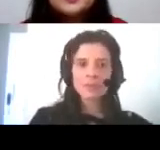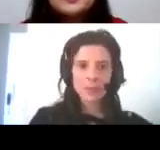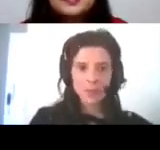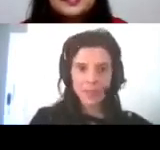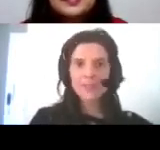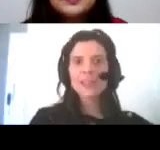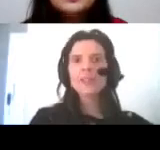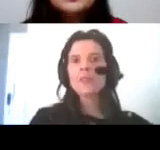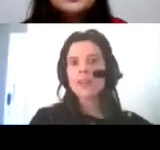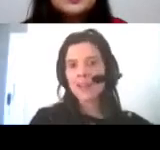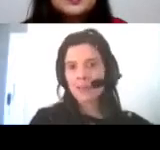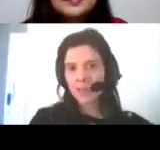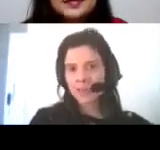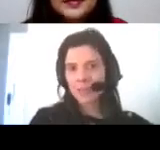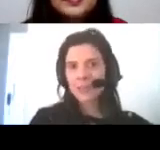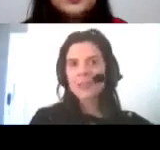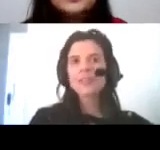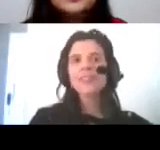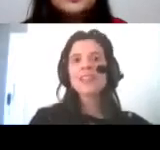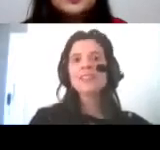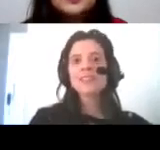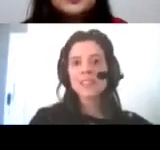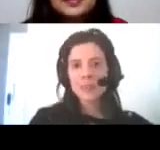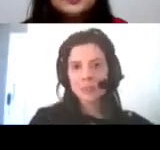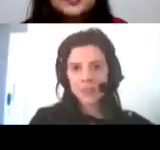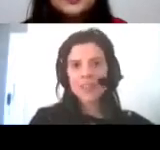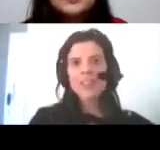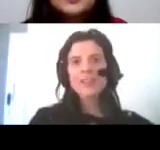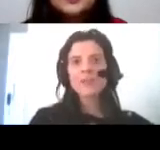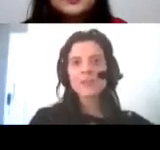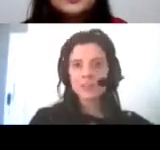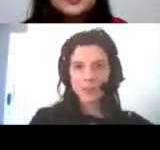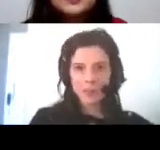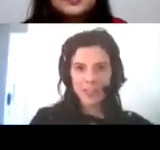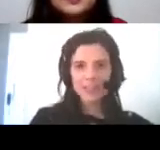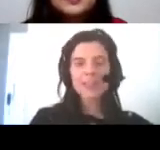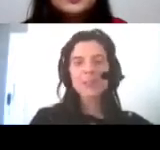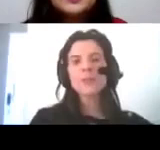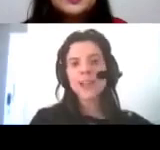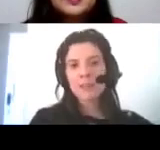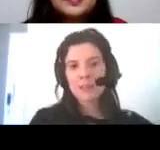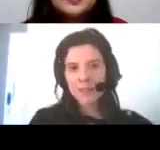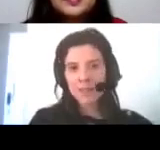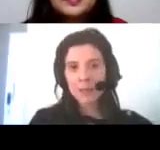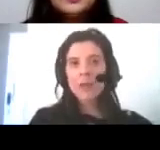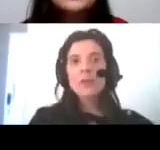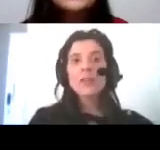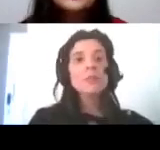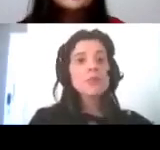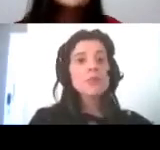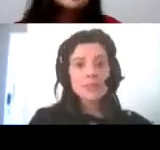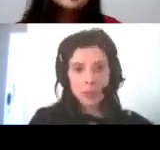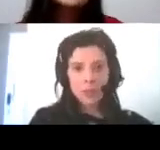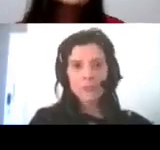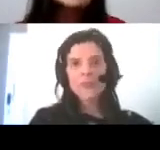função de confiança ou um cargo comissão. Nós estamos em uma função de confiança ou em um cargo comissão. Isso é